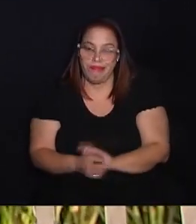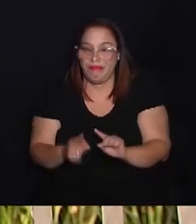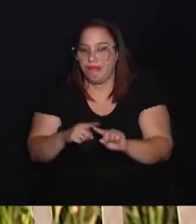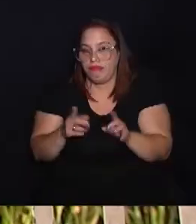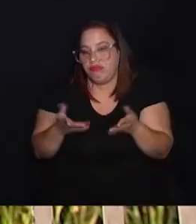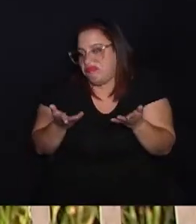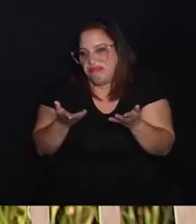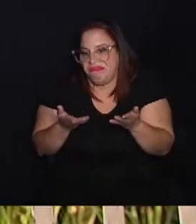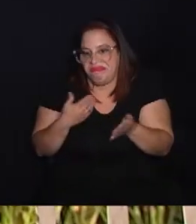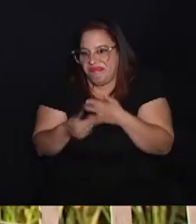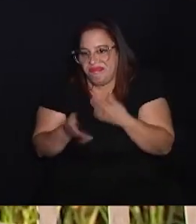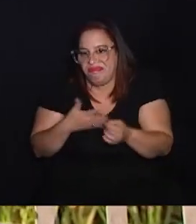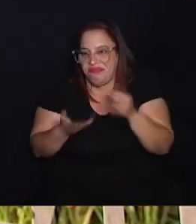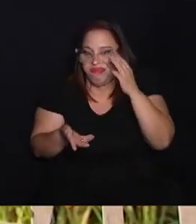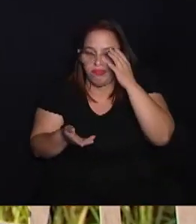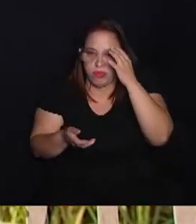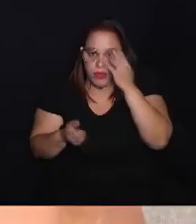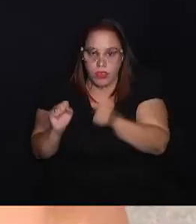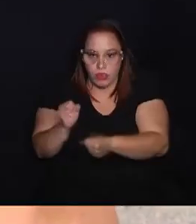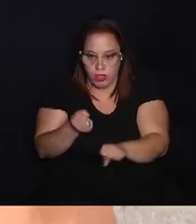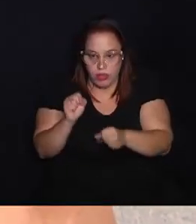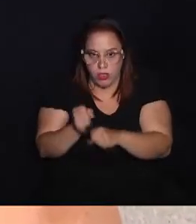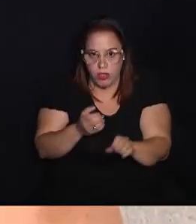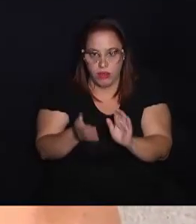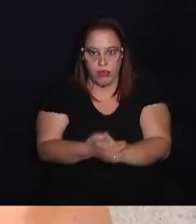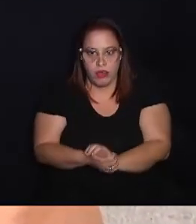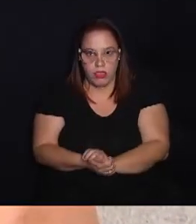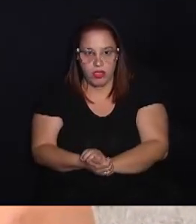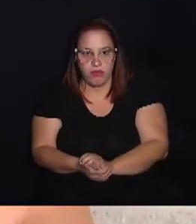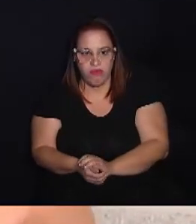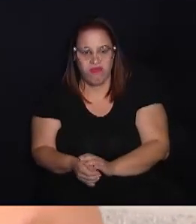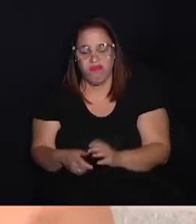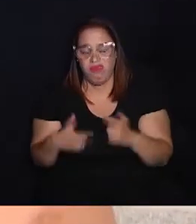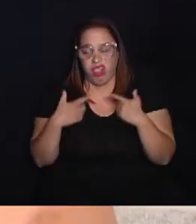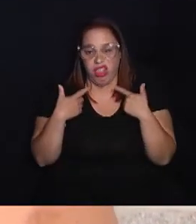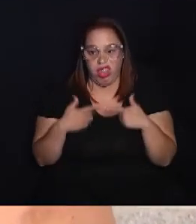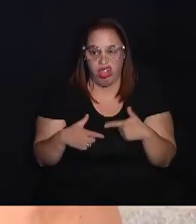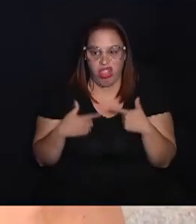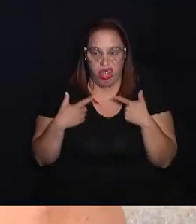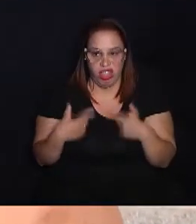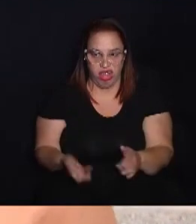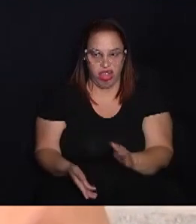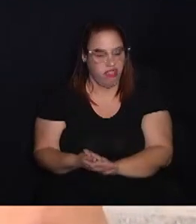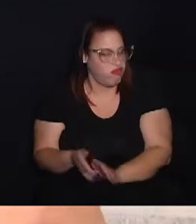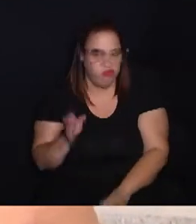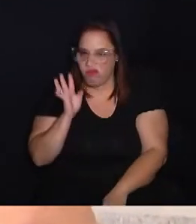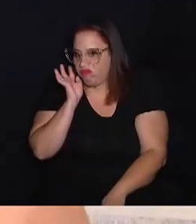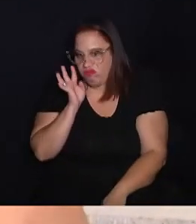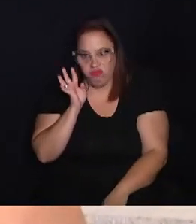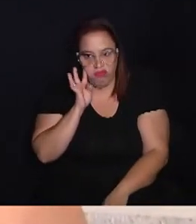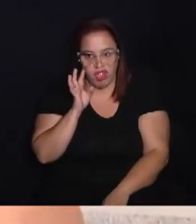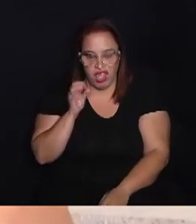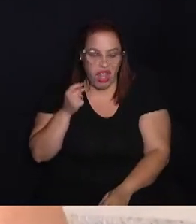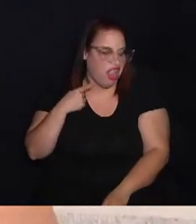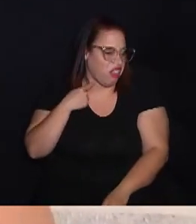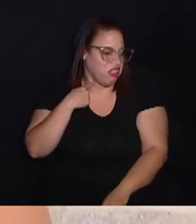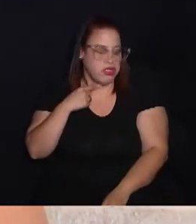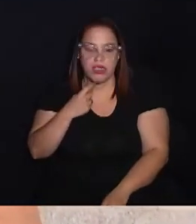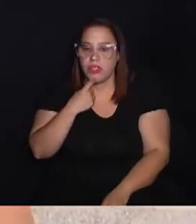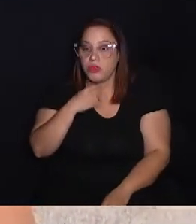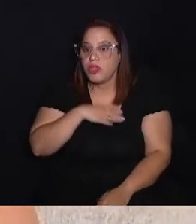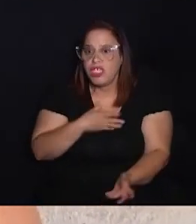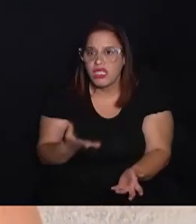Campinas, este ranking desde 1948. Muito obrigado pela disponibilidade do seu tempo, ter aceito o convite para